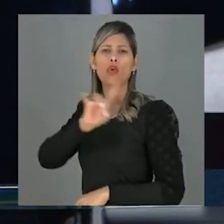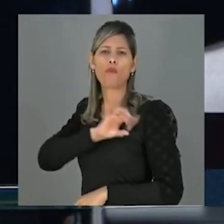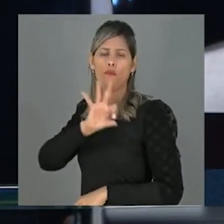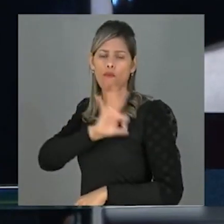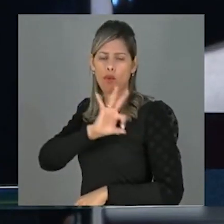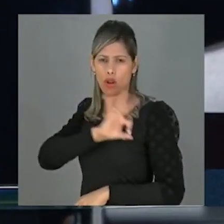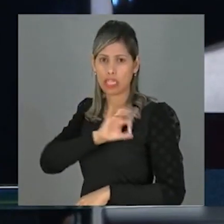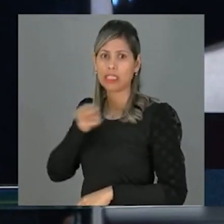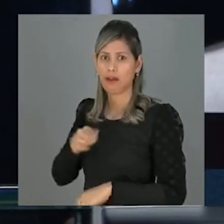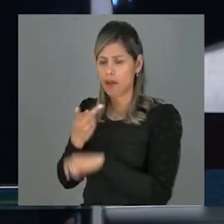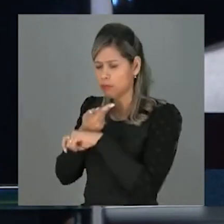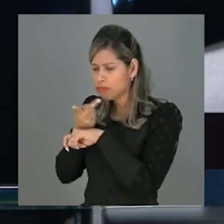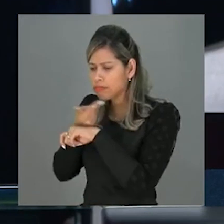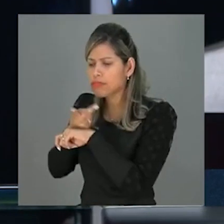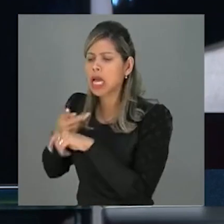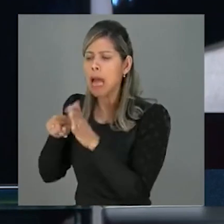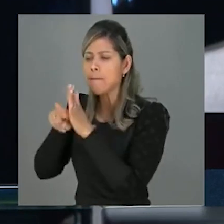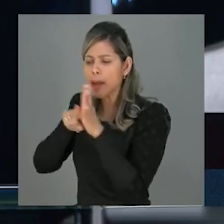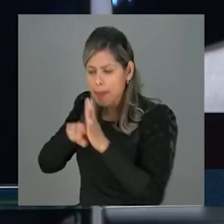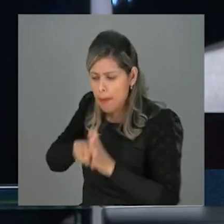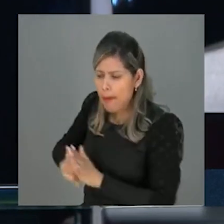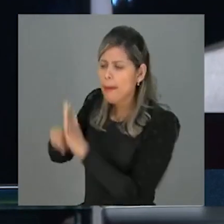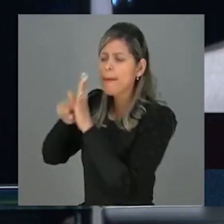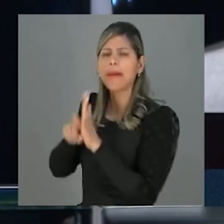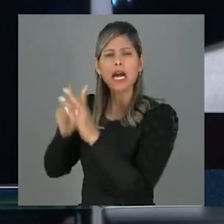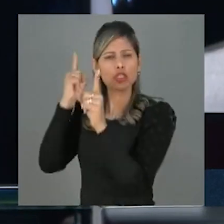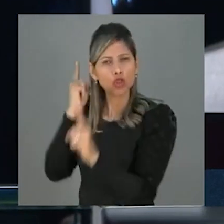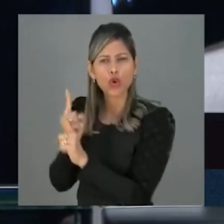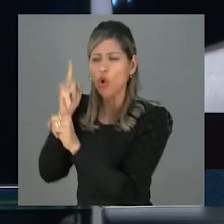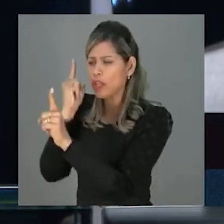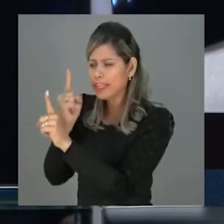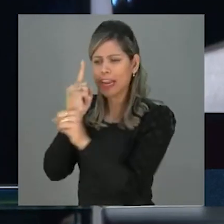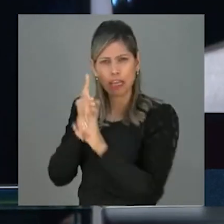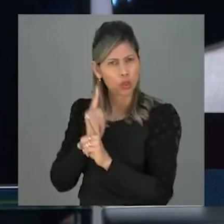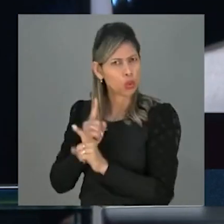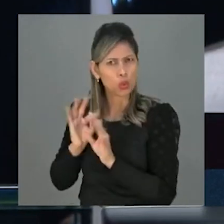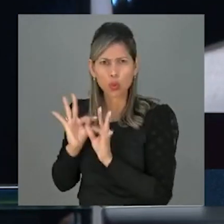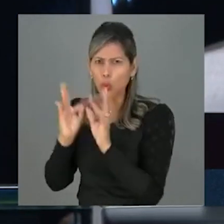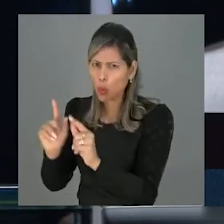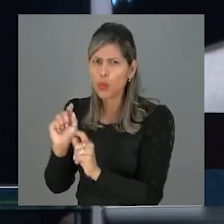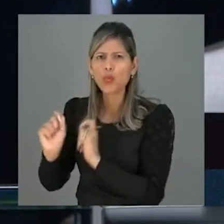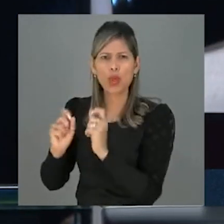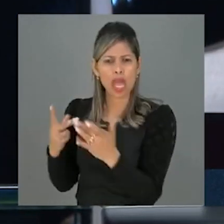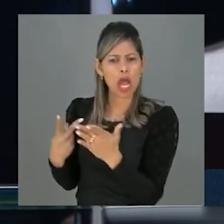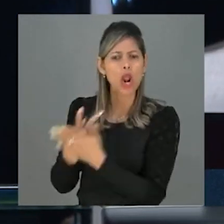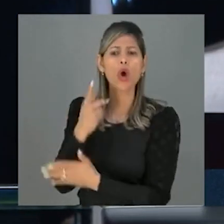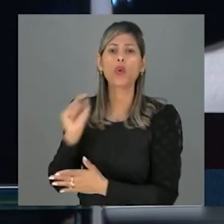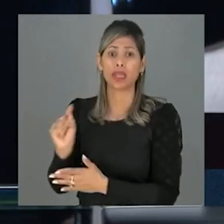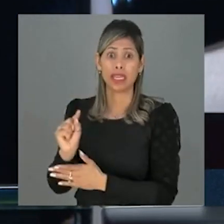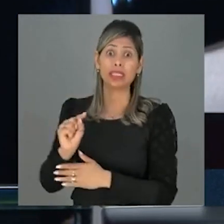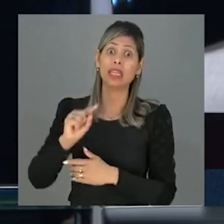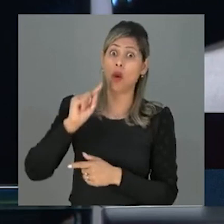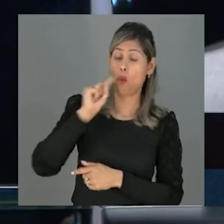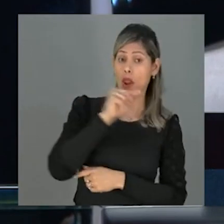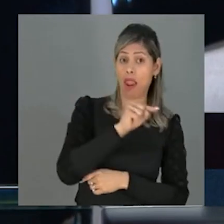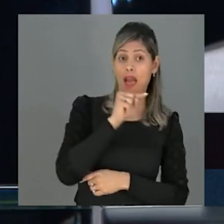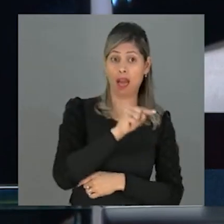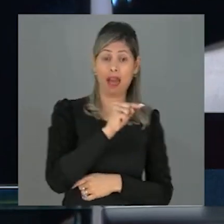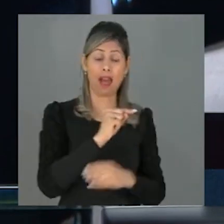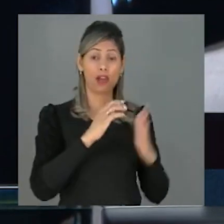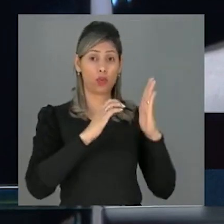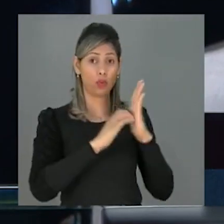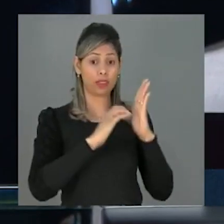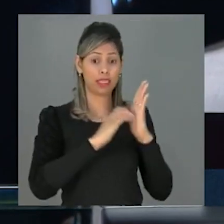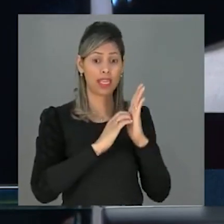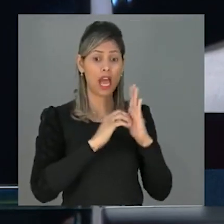envolvidos, direta ou indiretamente, naquela barbaridade. No Senado Federal, trabalhamos em conjunto